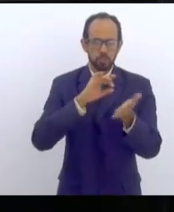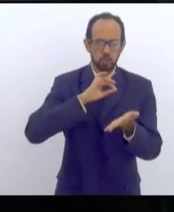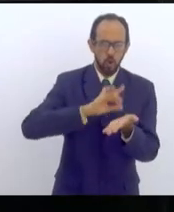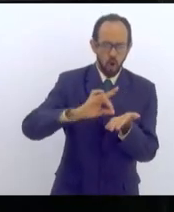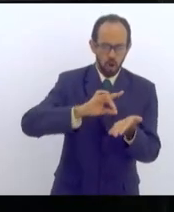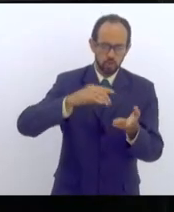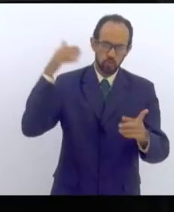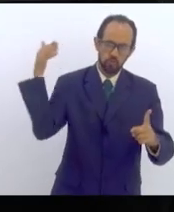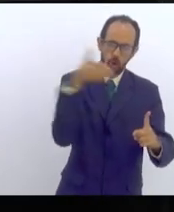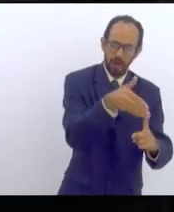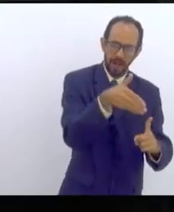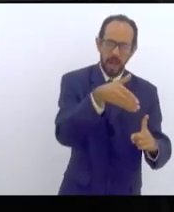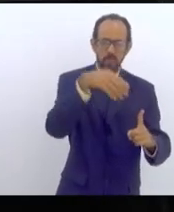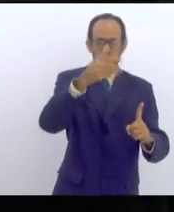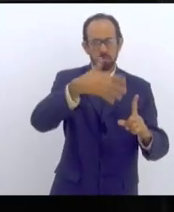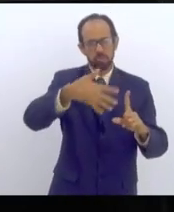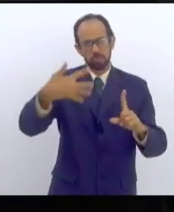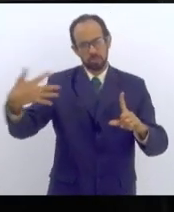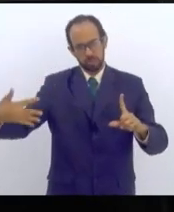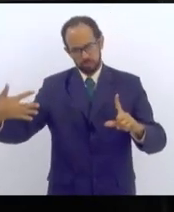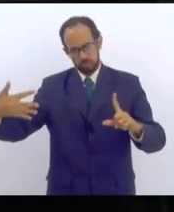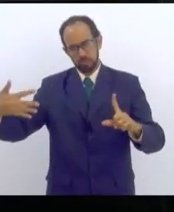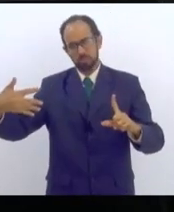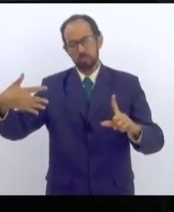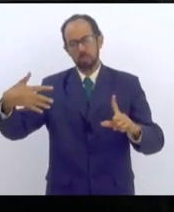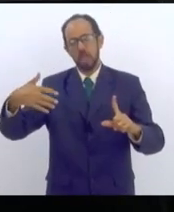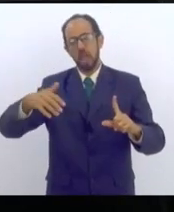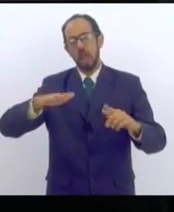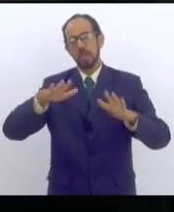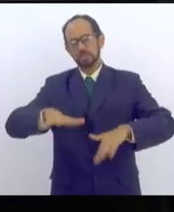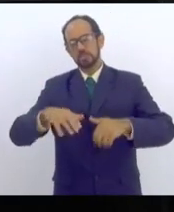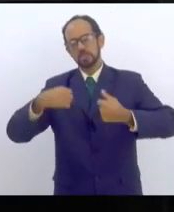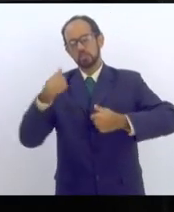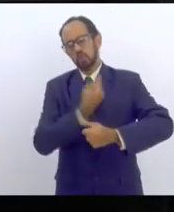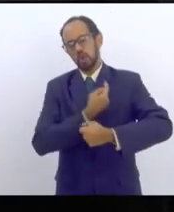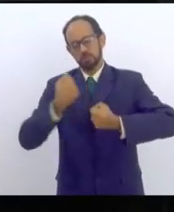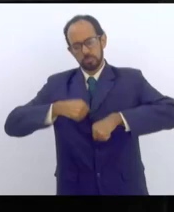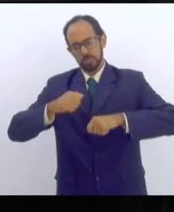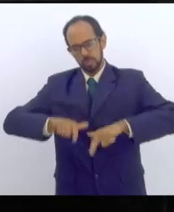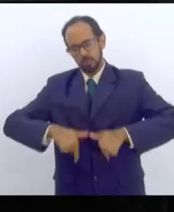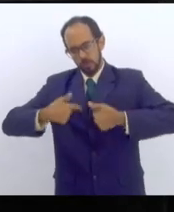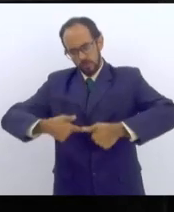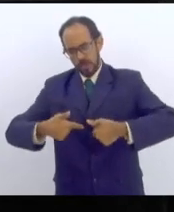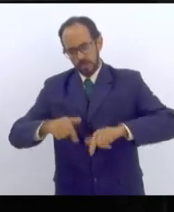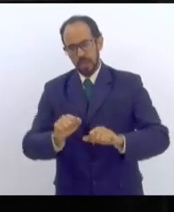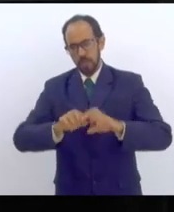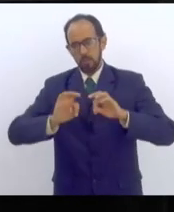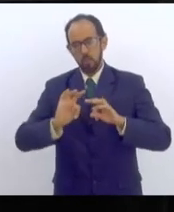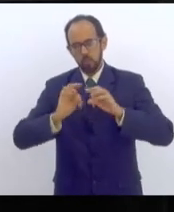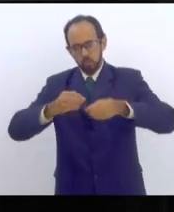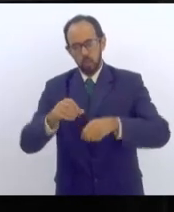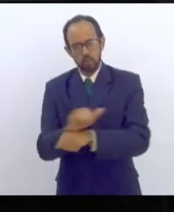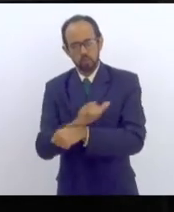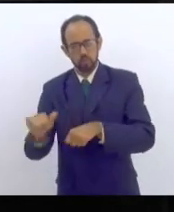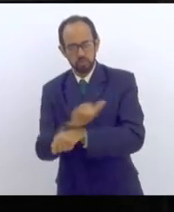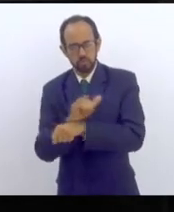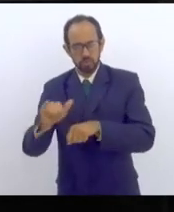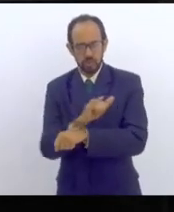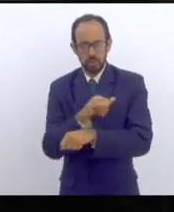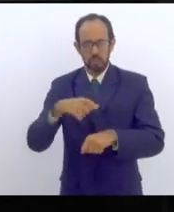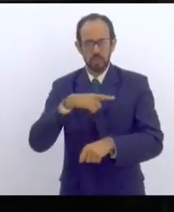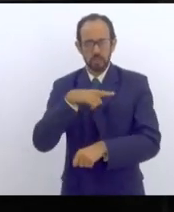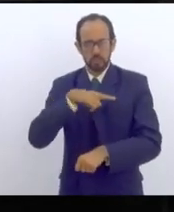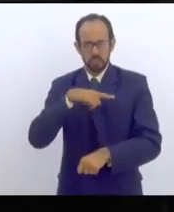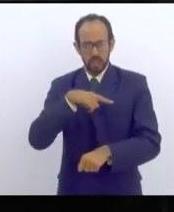população LGBTQIA+, nós precisamos enfrentar, com todos os instrumentos que temos à disposição, e essa casa certamente